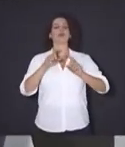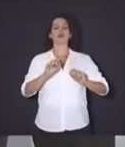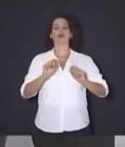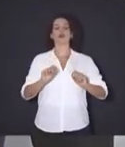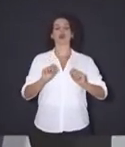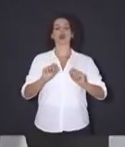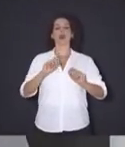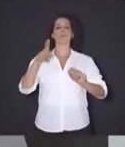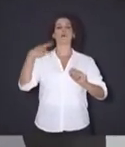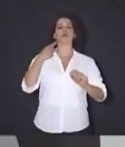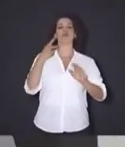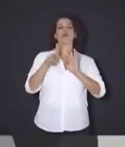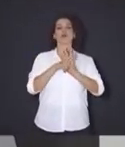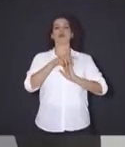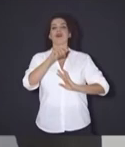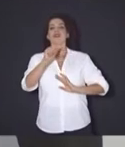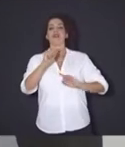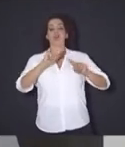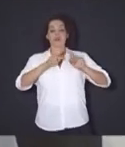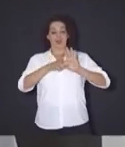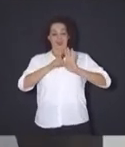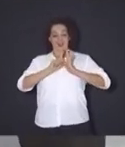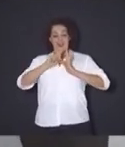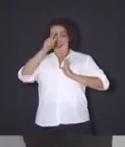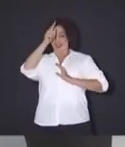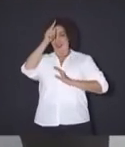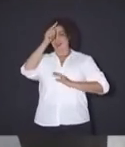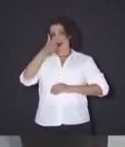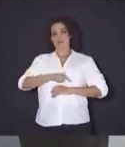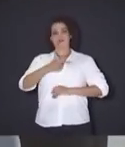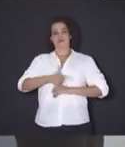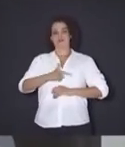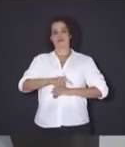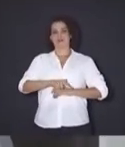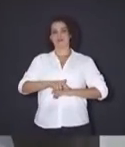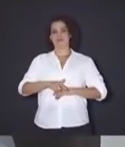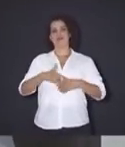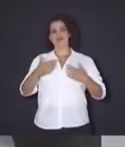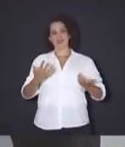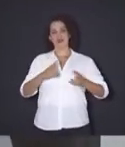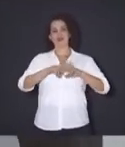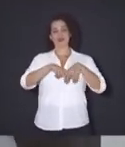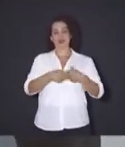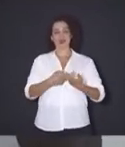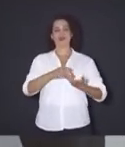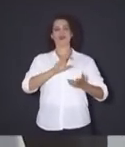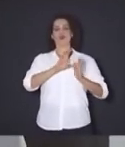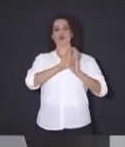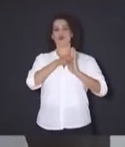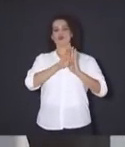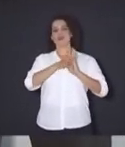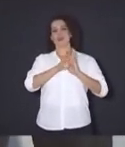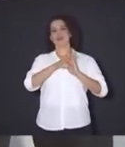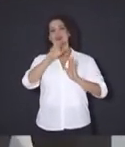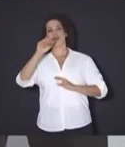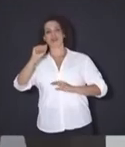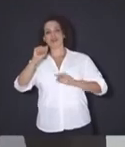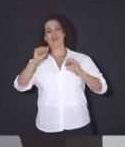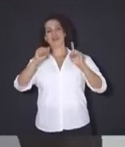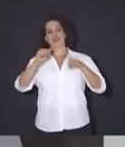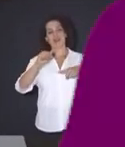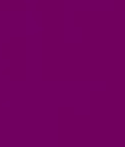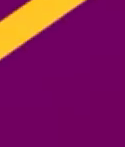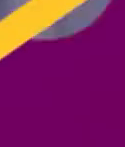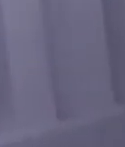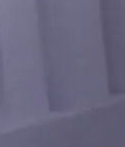adulto então esse é um exemplo para mostrar como o conceito de austeridade foi um conceito falsificado ao longo do tempo